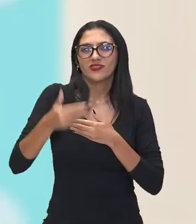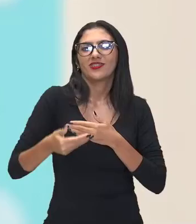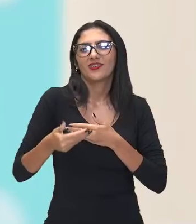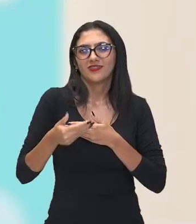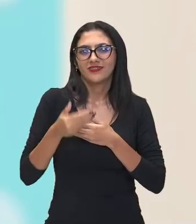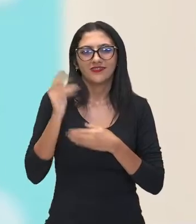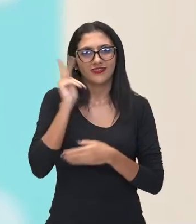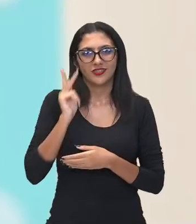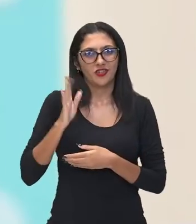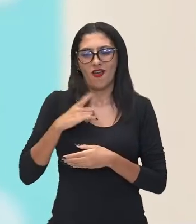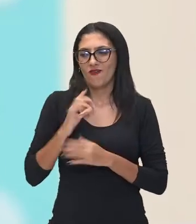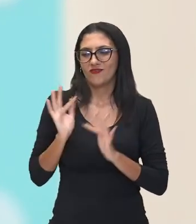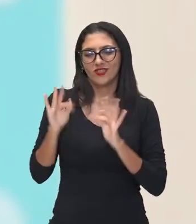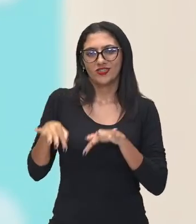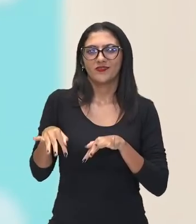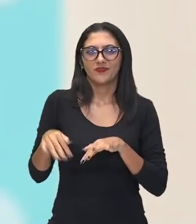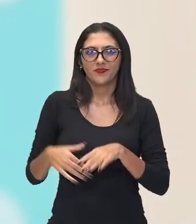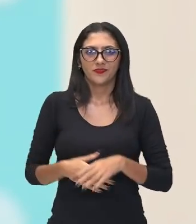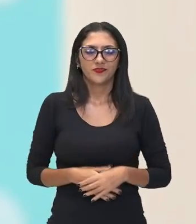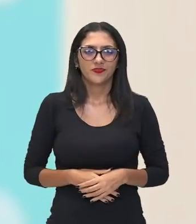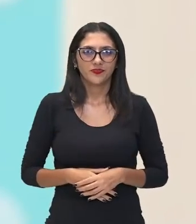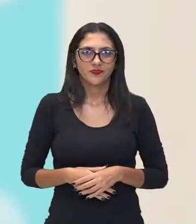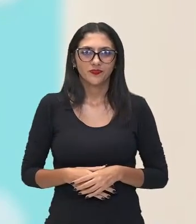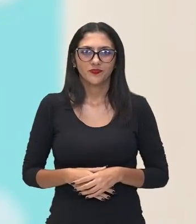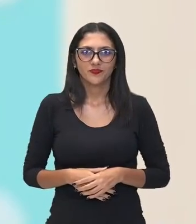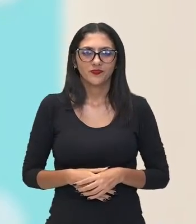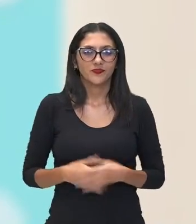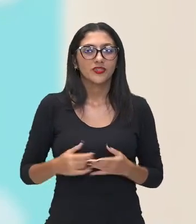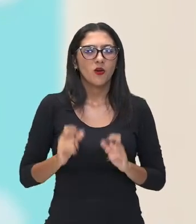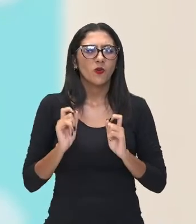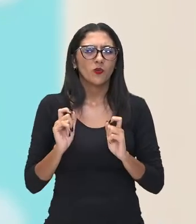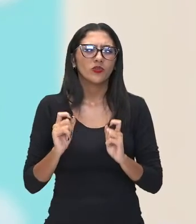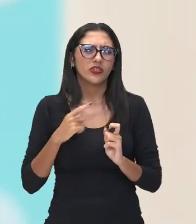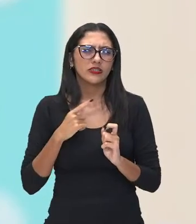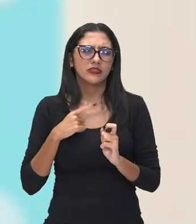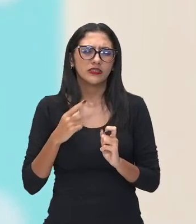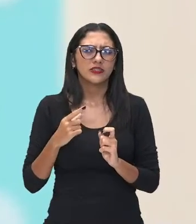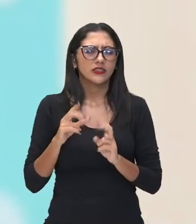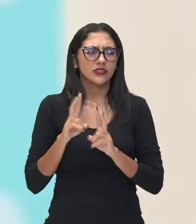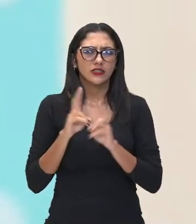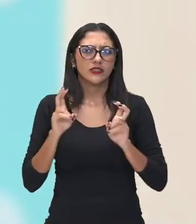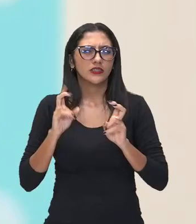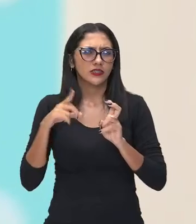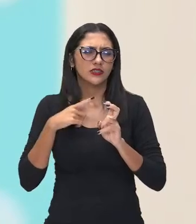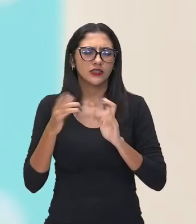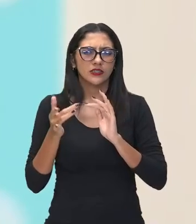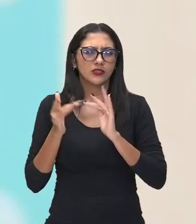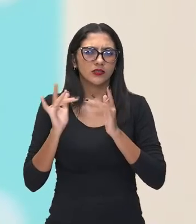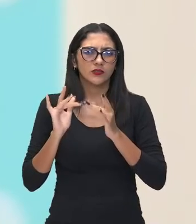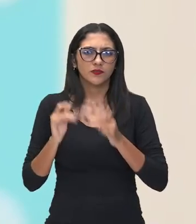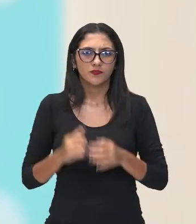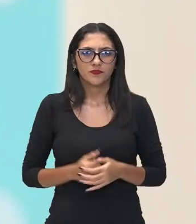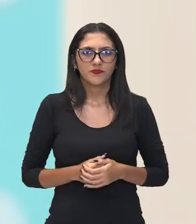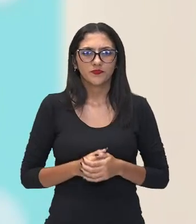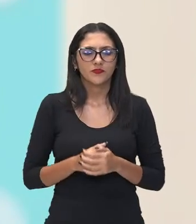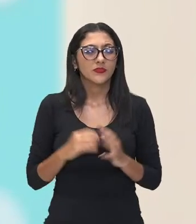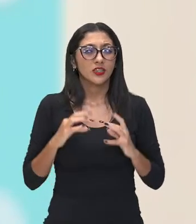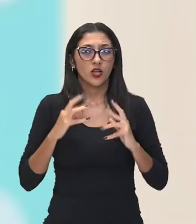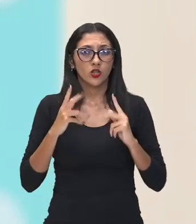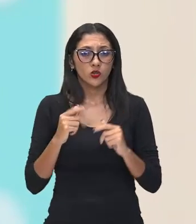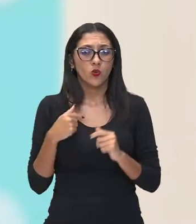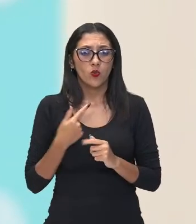acabou por aí mesmo. Então, o que é isso? Esse discurso. Todos nós temos